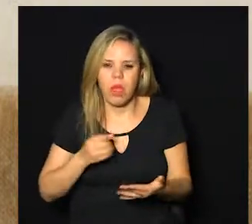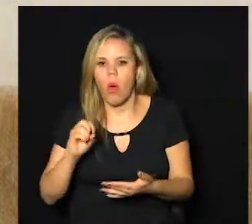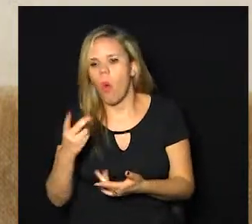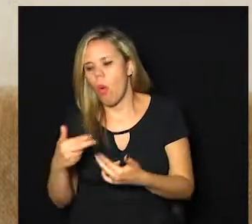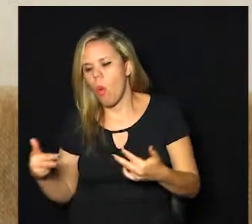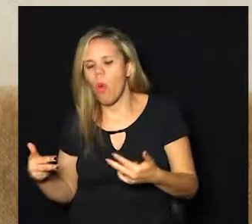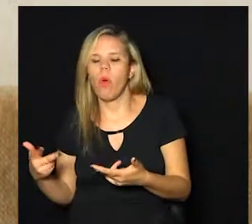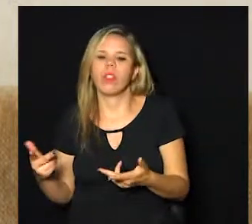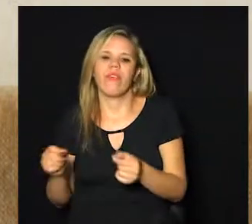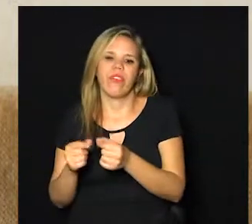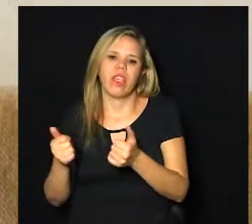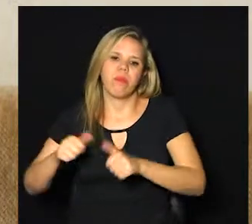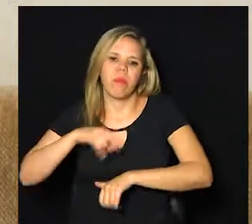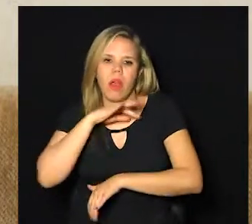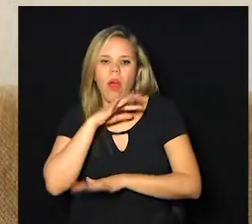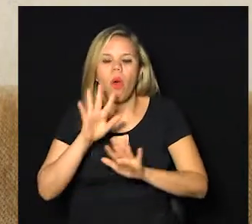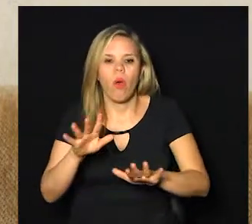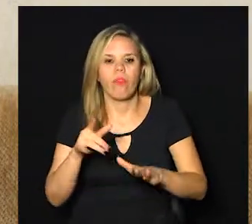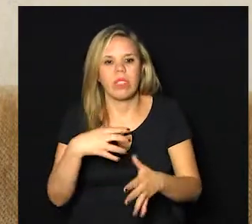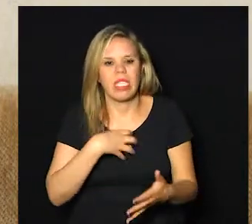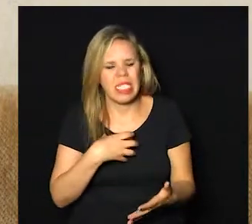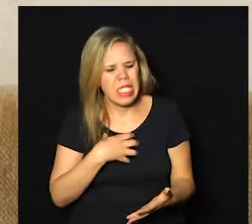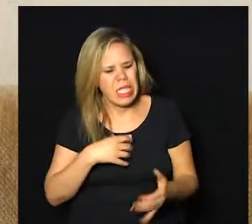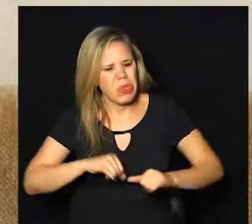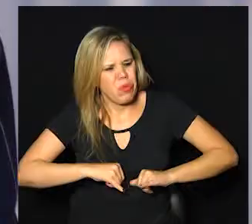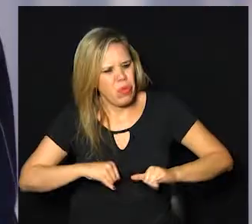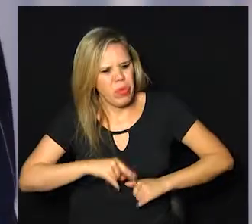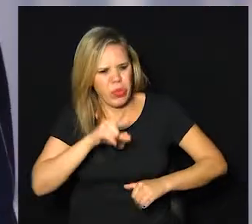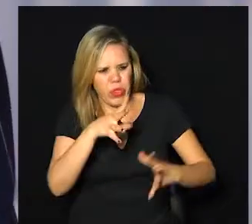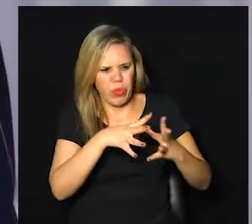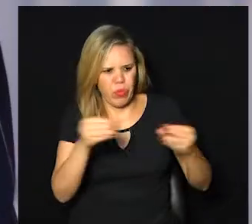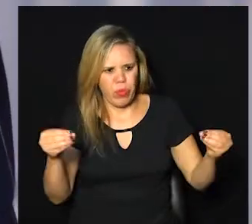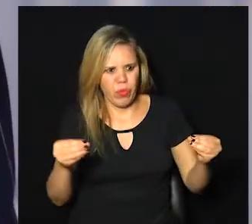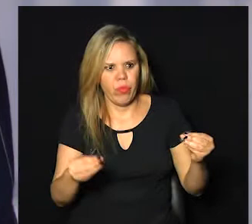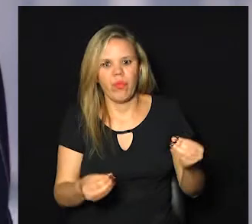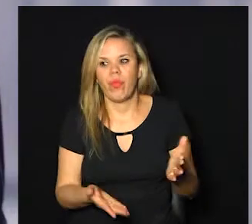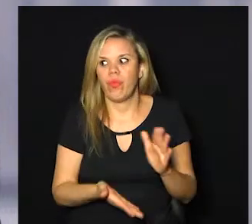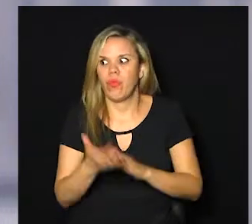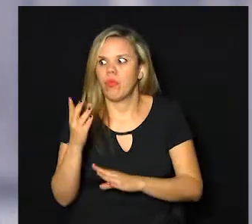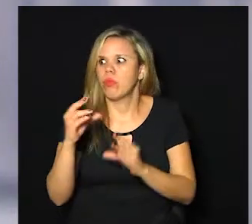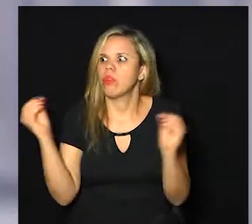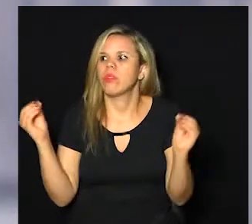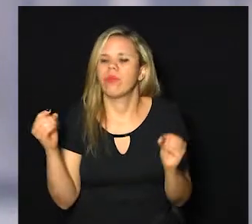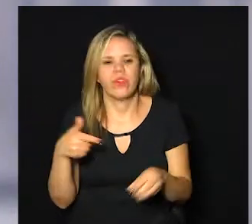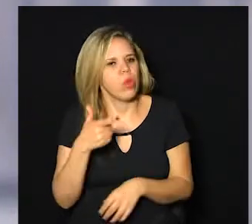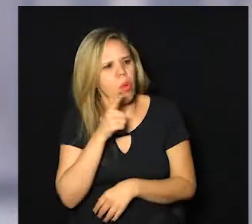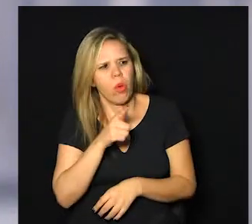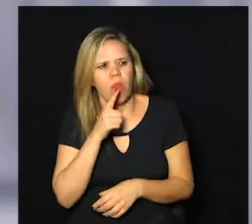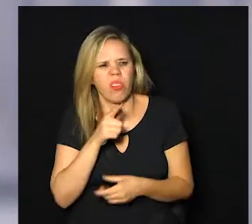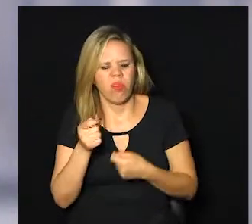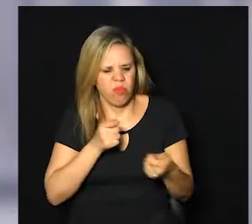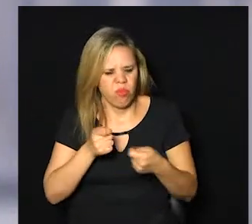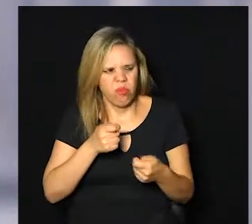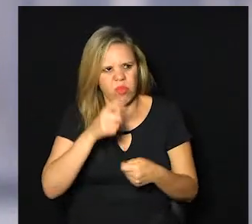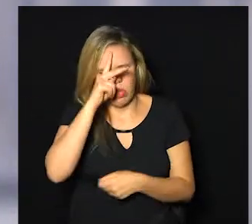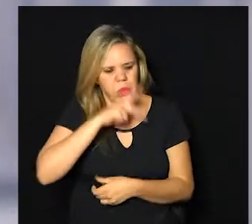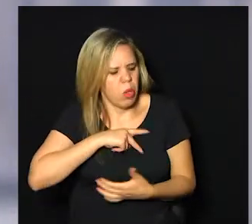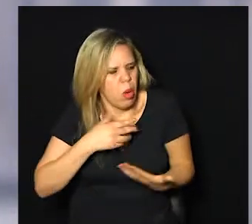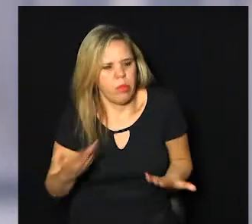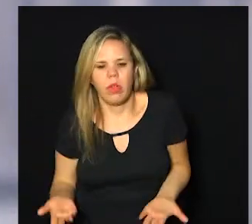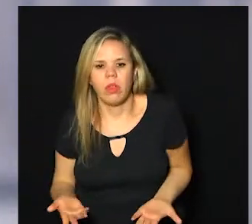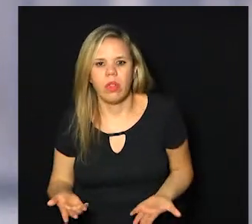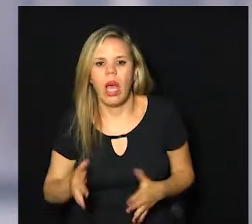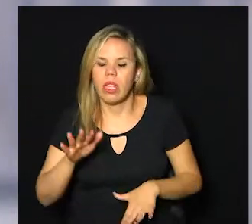mal. Se quando você sente a dor, você foge daquilo, você cria uma fuga, você não consegue se entender. Então,